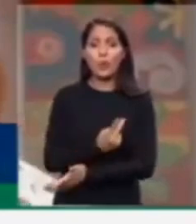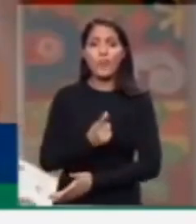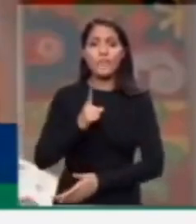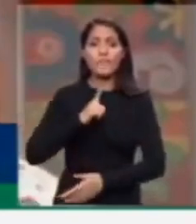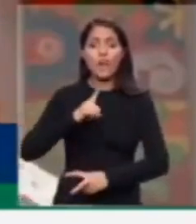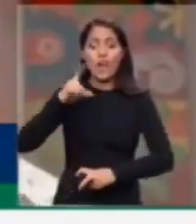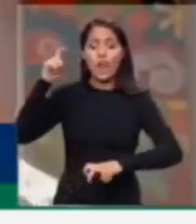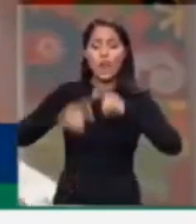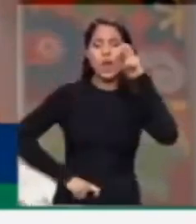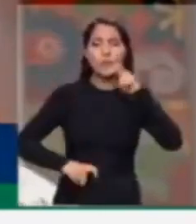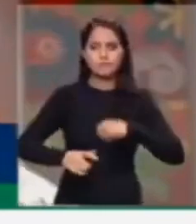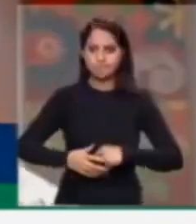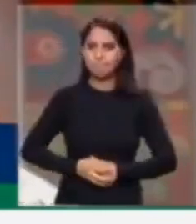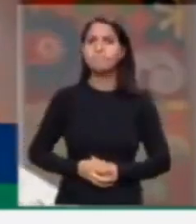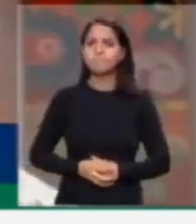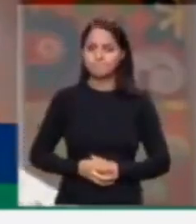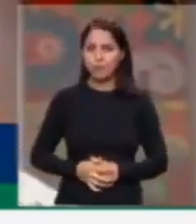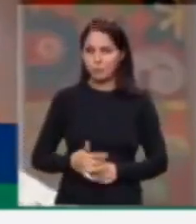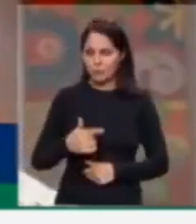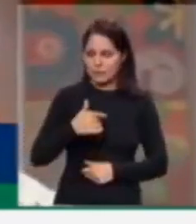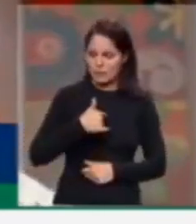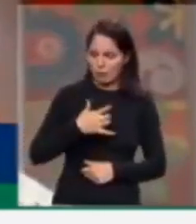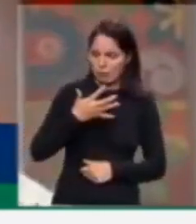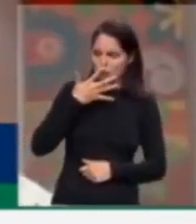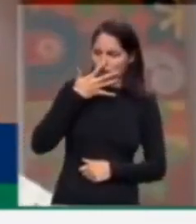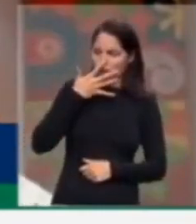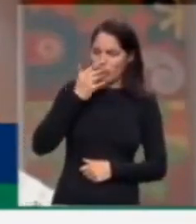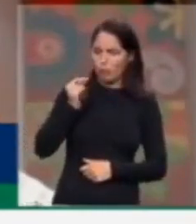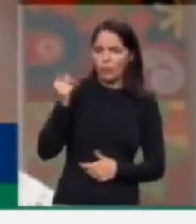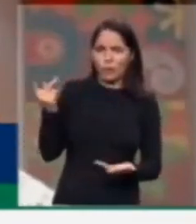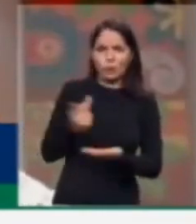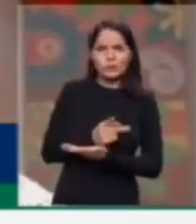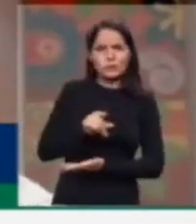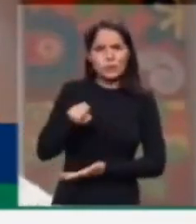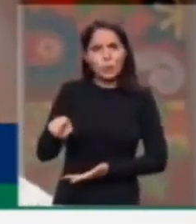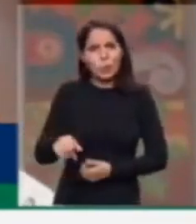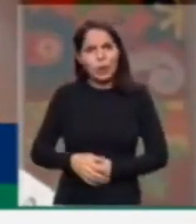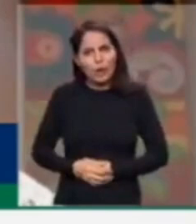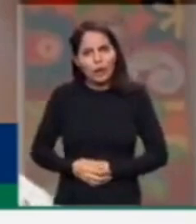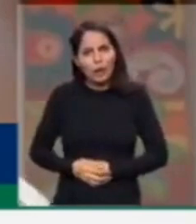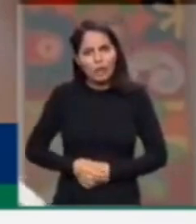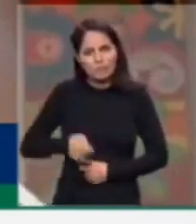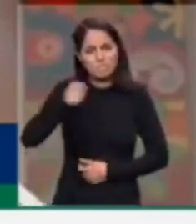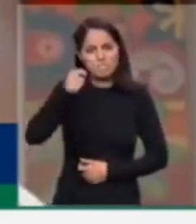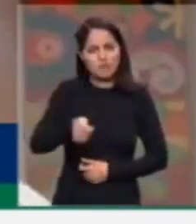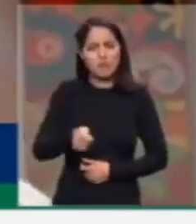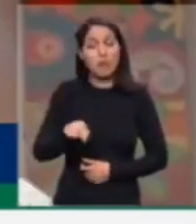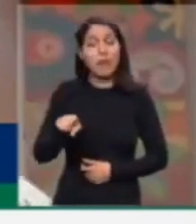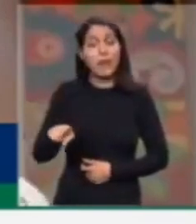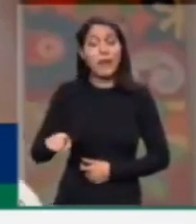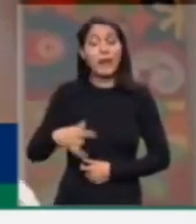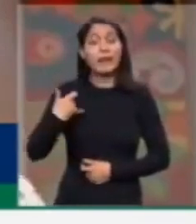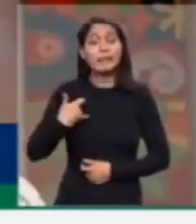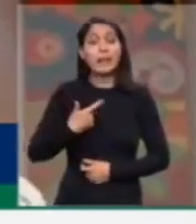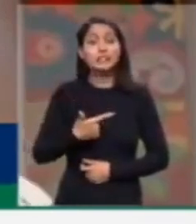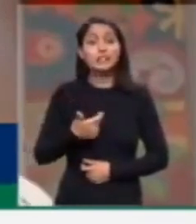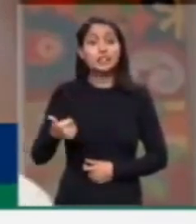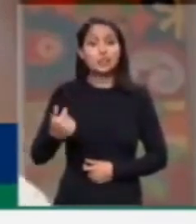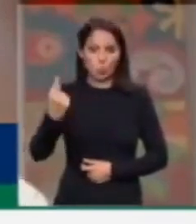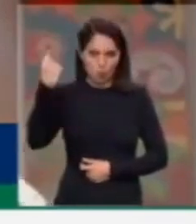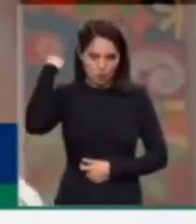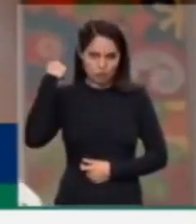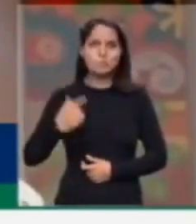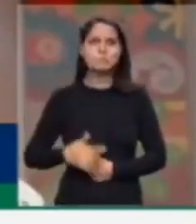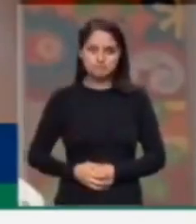e a minha indignação pelo resultado desse julgamento. Essa jovem, à época com 21 anos, foi estuprada numa